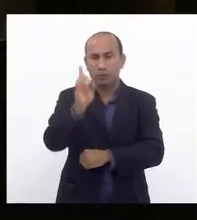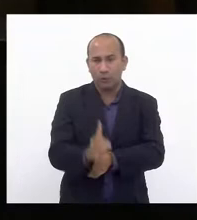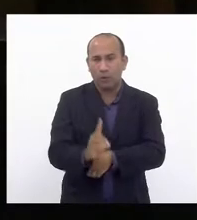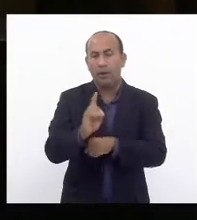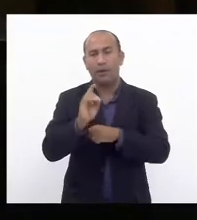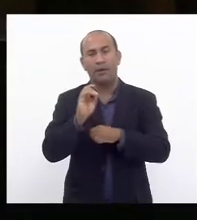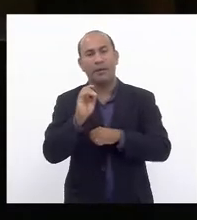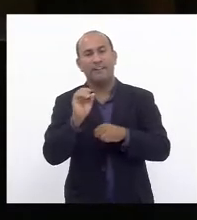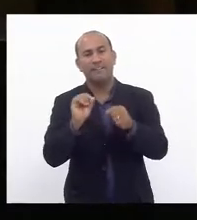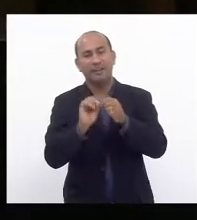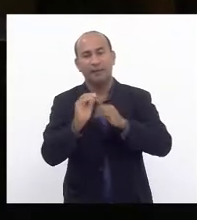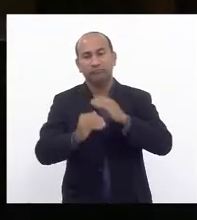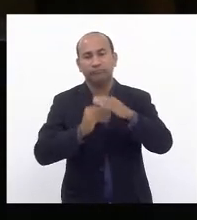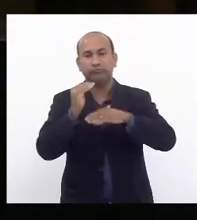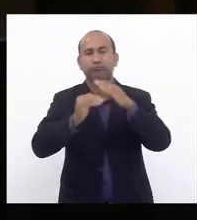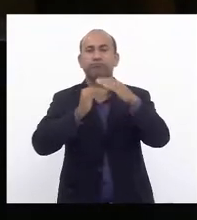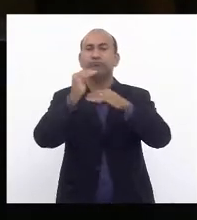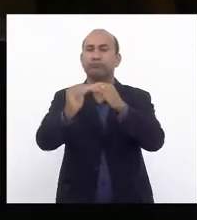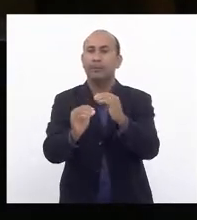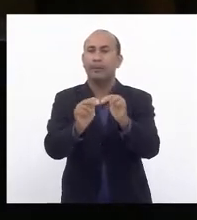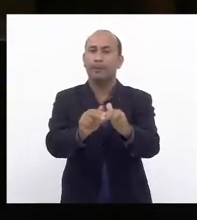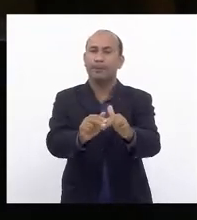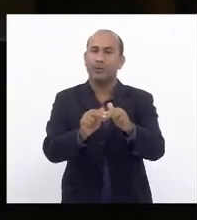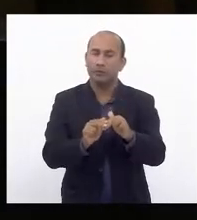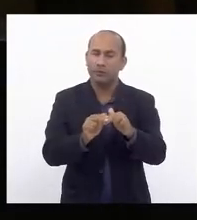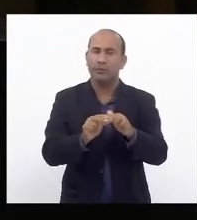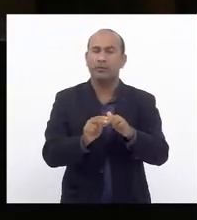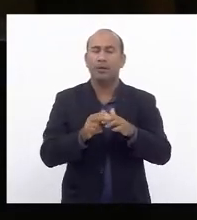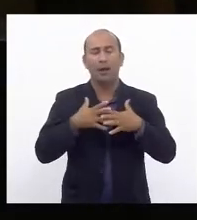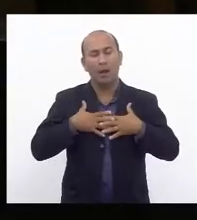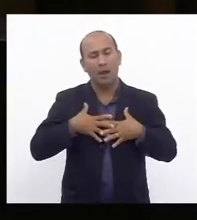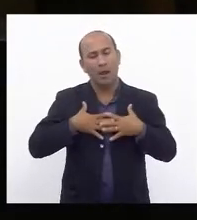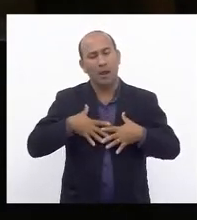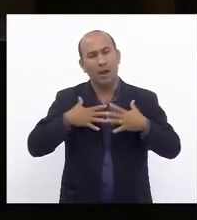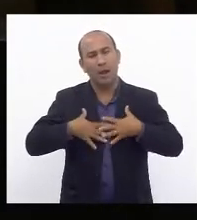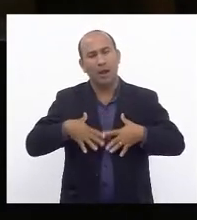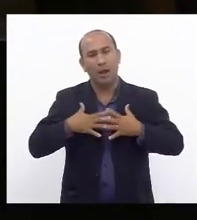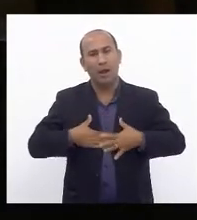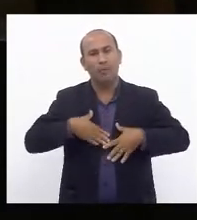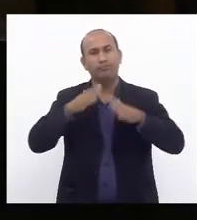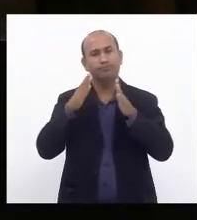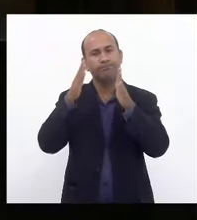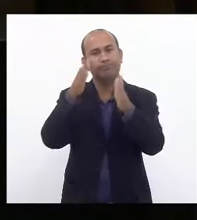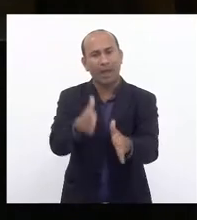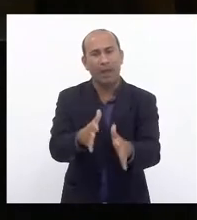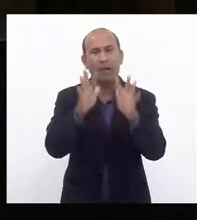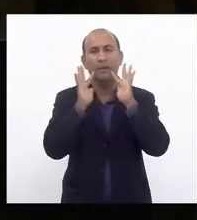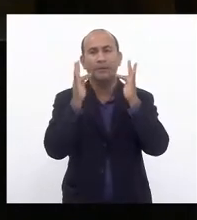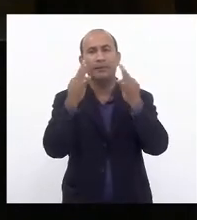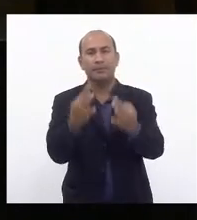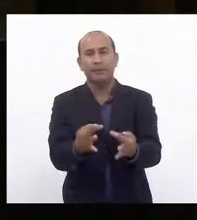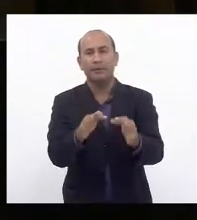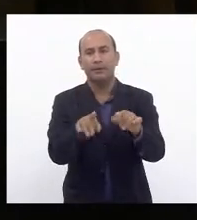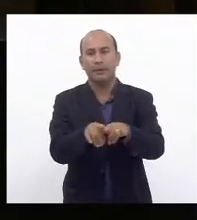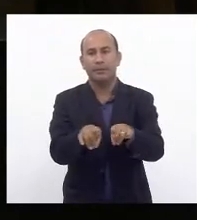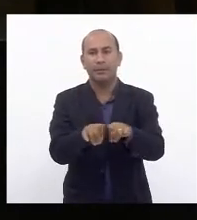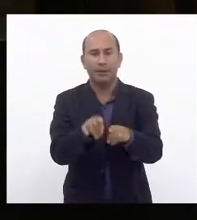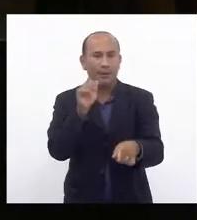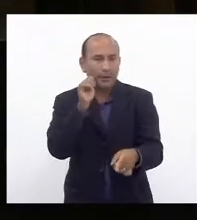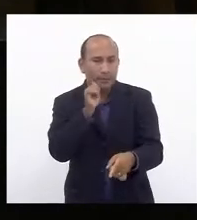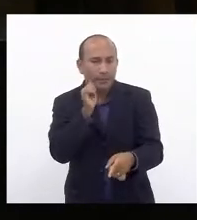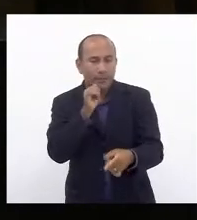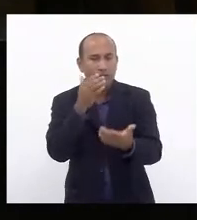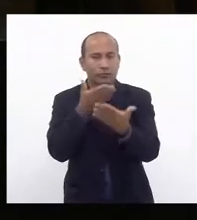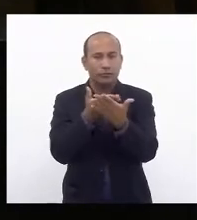de uma maneira muito, muito tranquila e diretamente com as famílias, com as estudantes, mas também